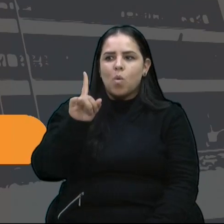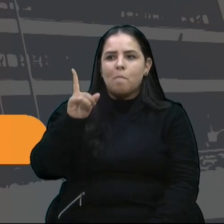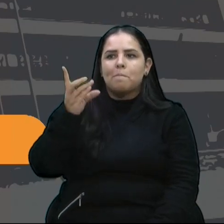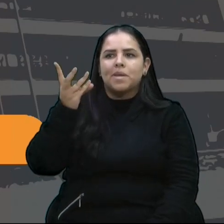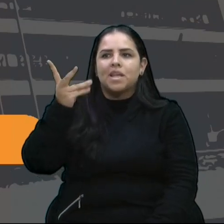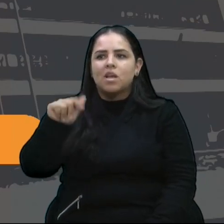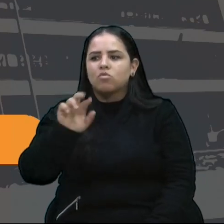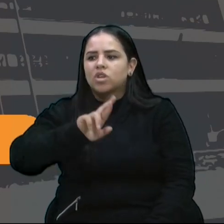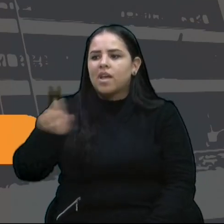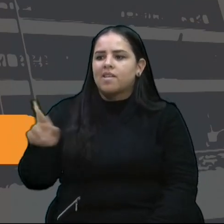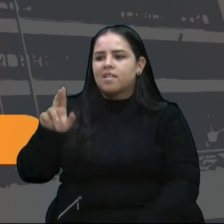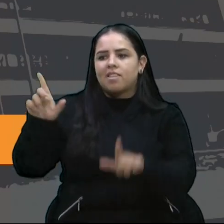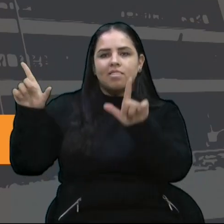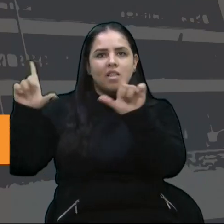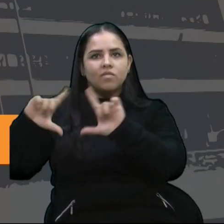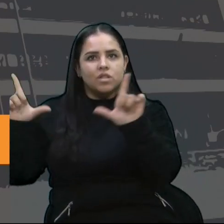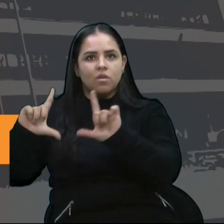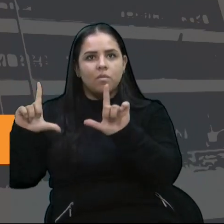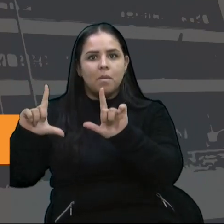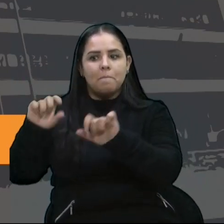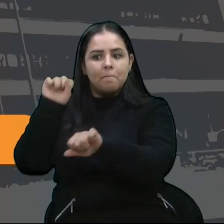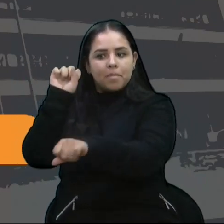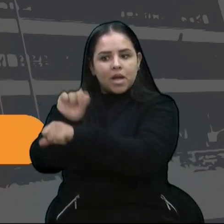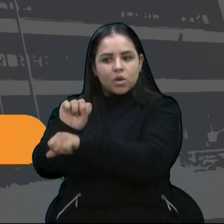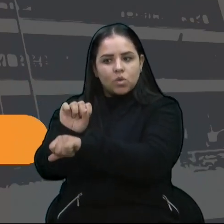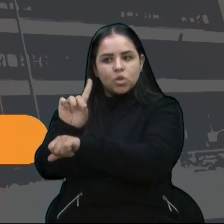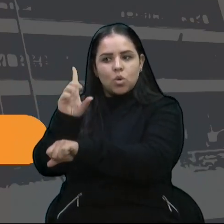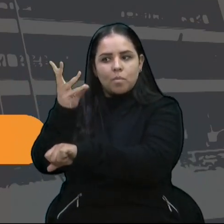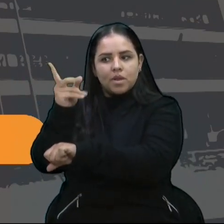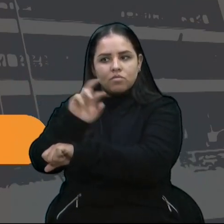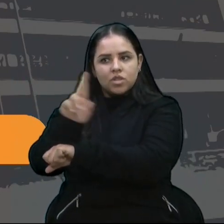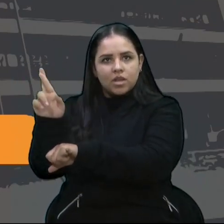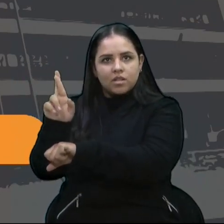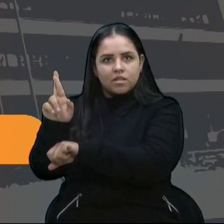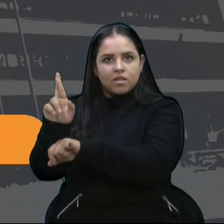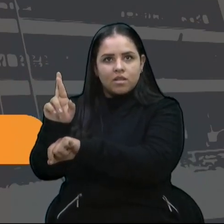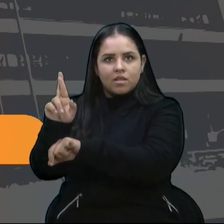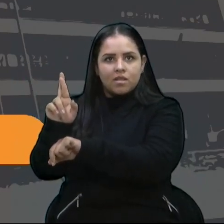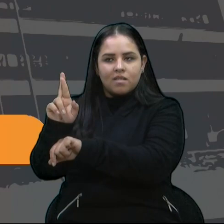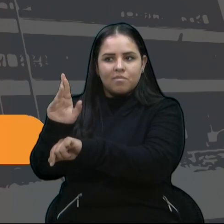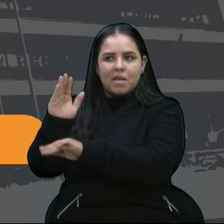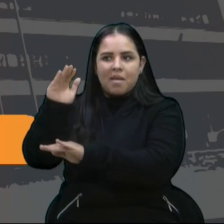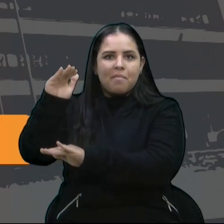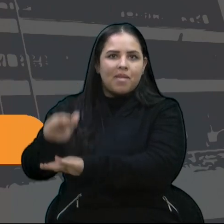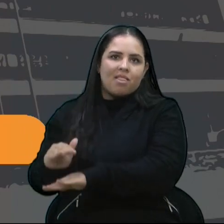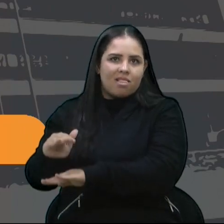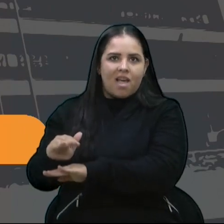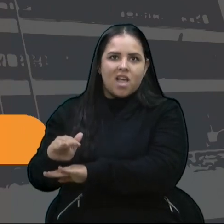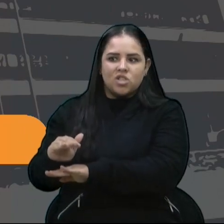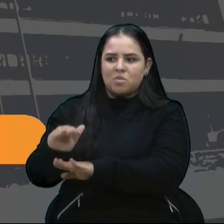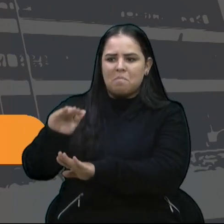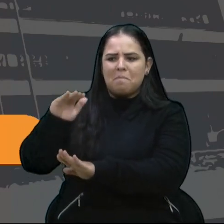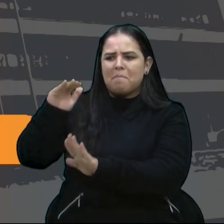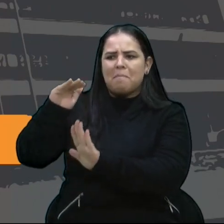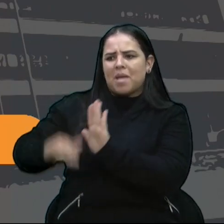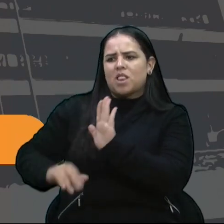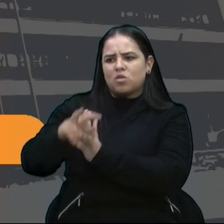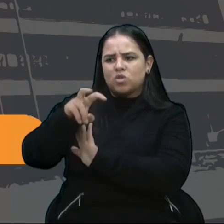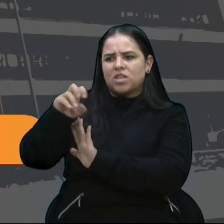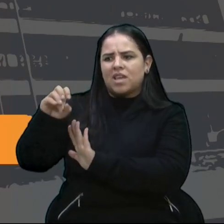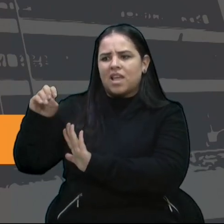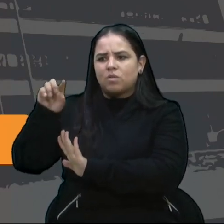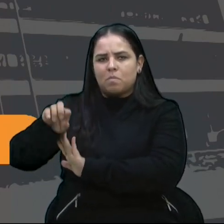TV. Hoje, elas deixaram de investir 1 milhão na TV, elas estão investindo menos da metade disso. Mas elas têm que retornar